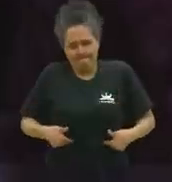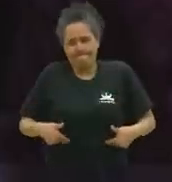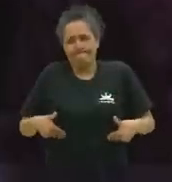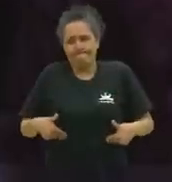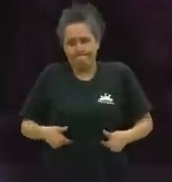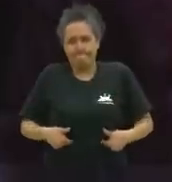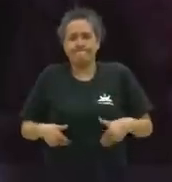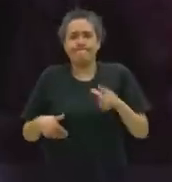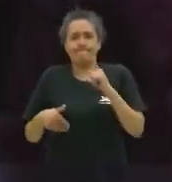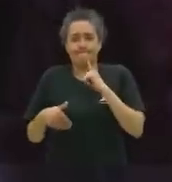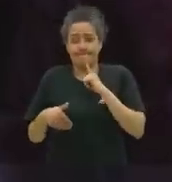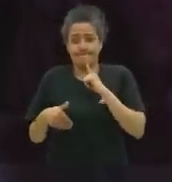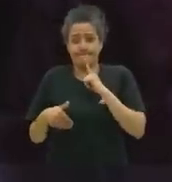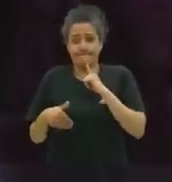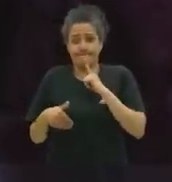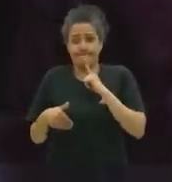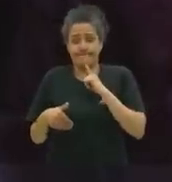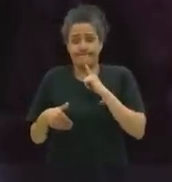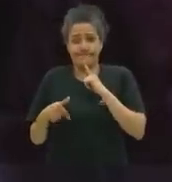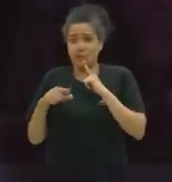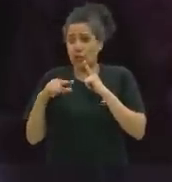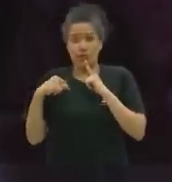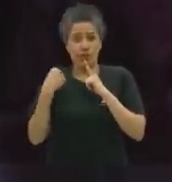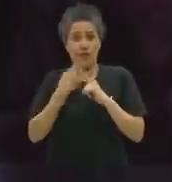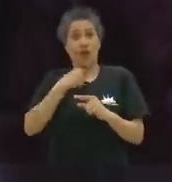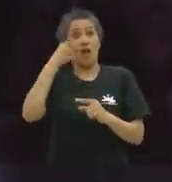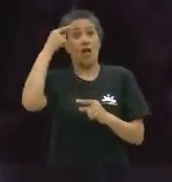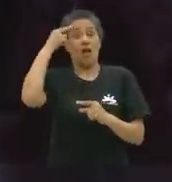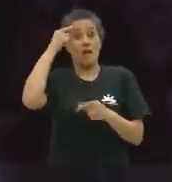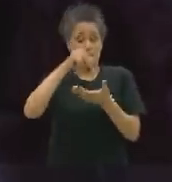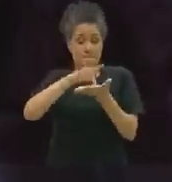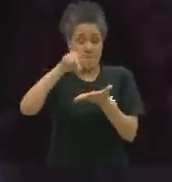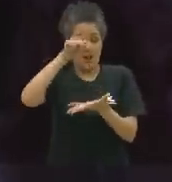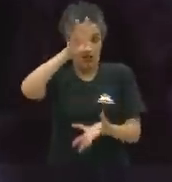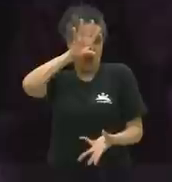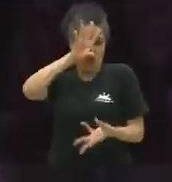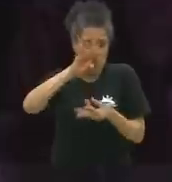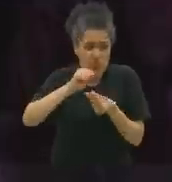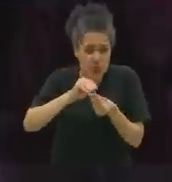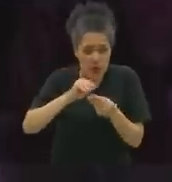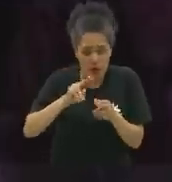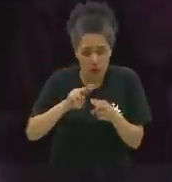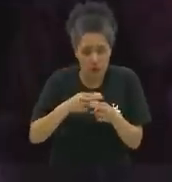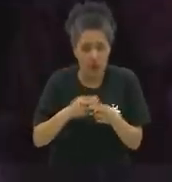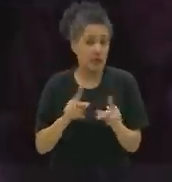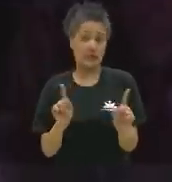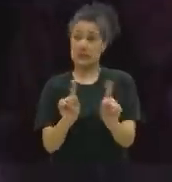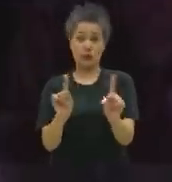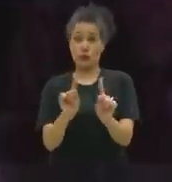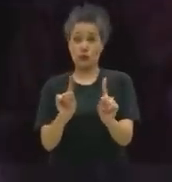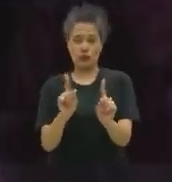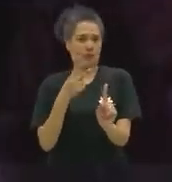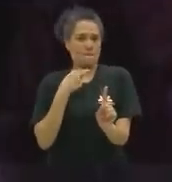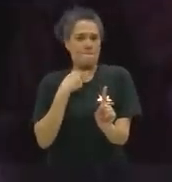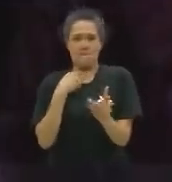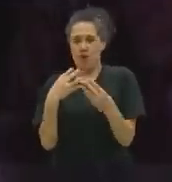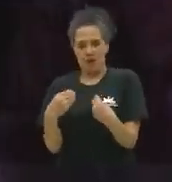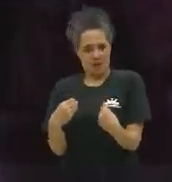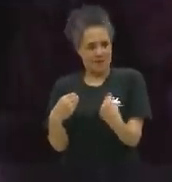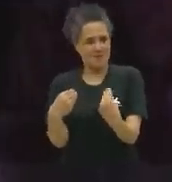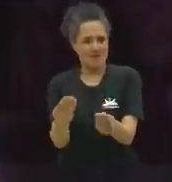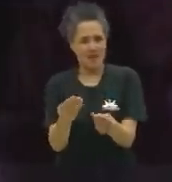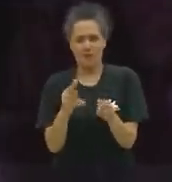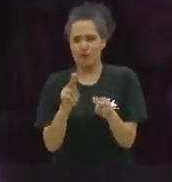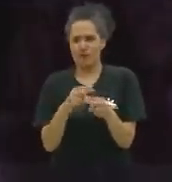a gente reduzir a chocolate. Não que você não possa dar um chocolate, por favor, e dê aos